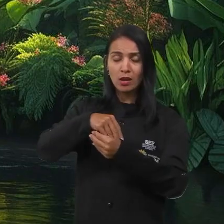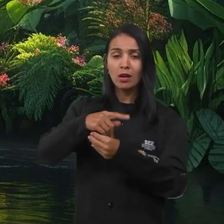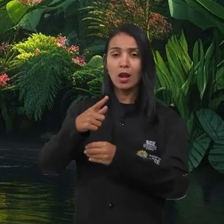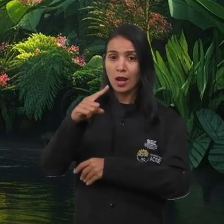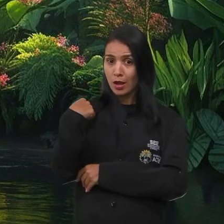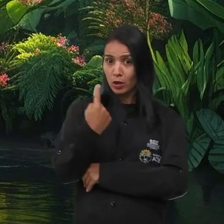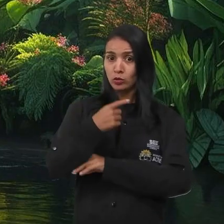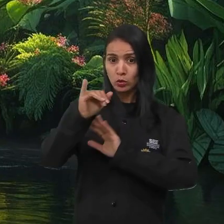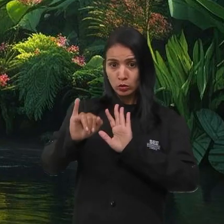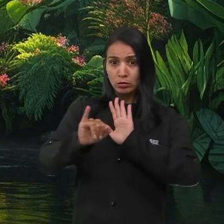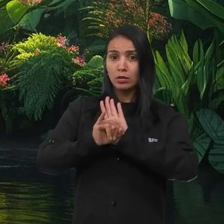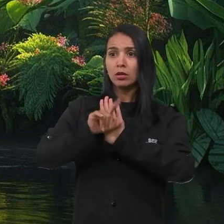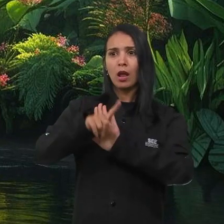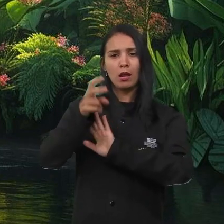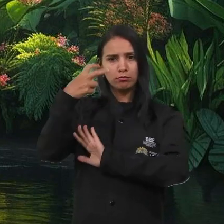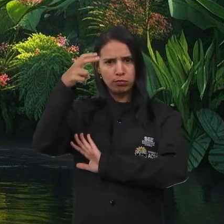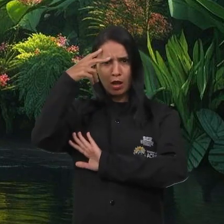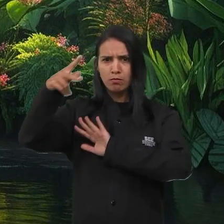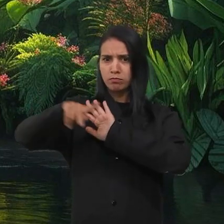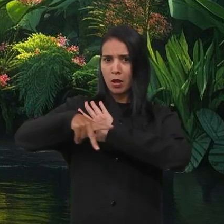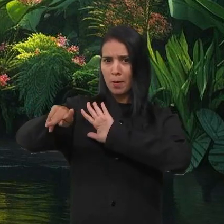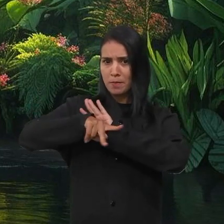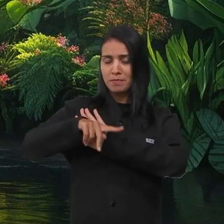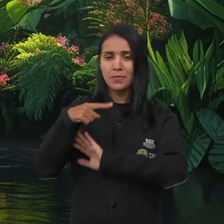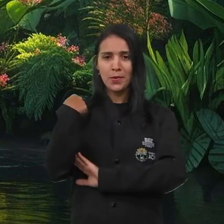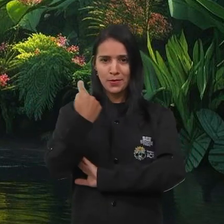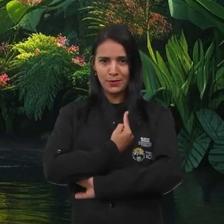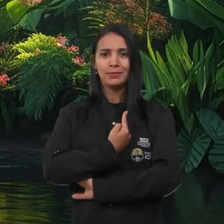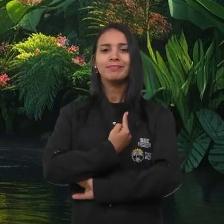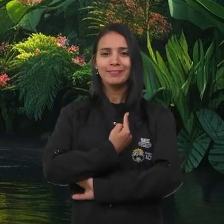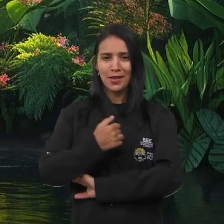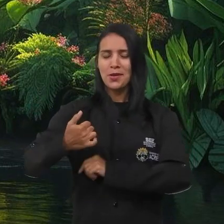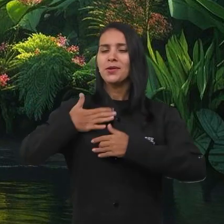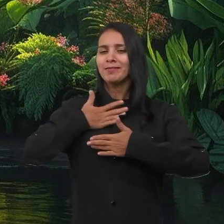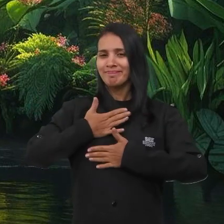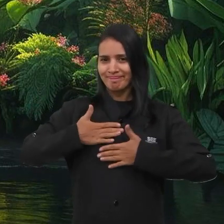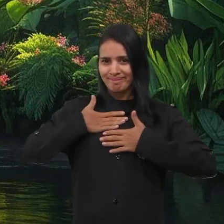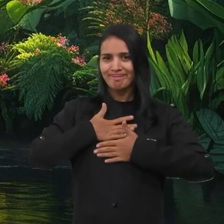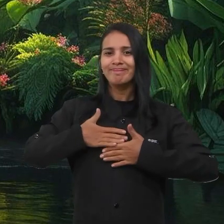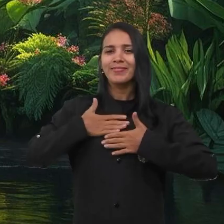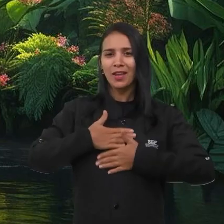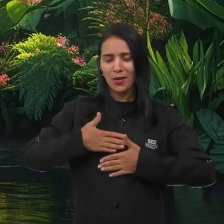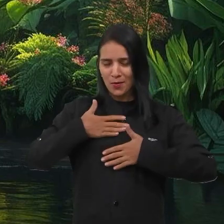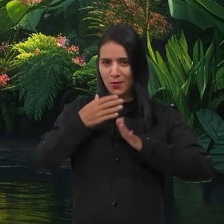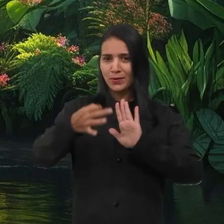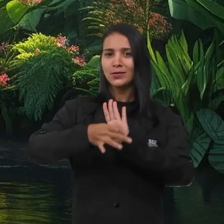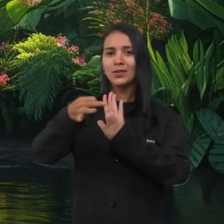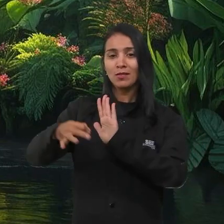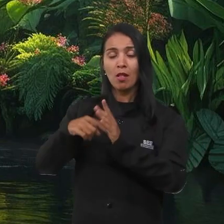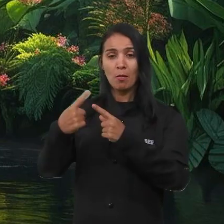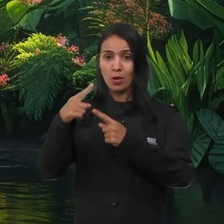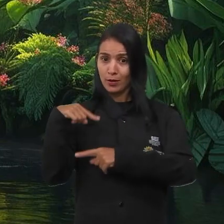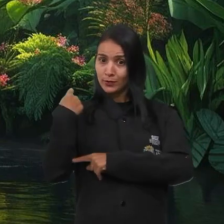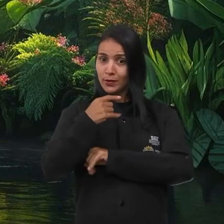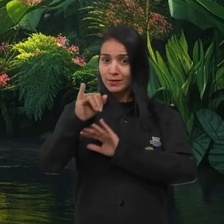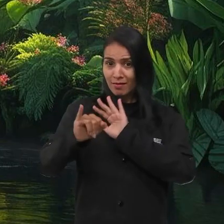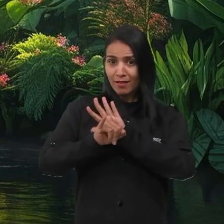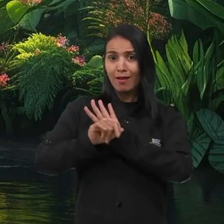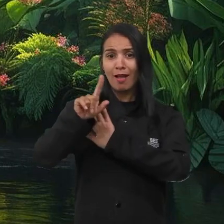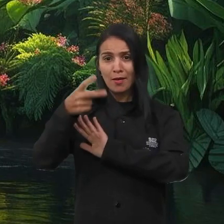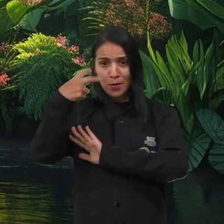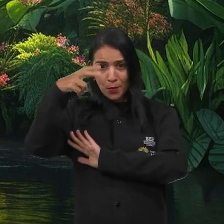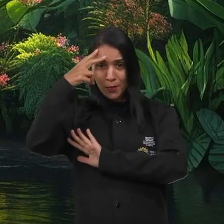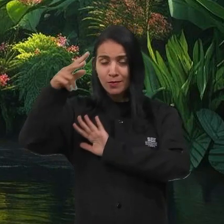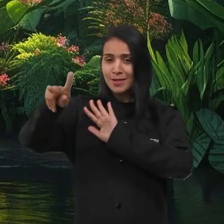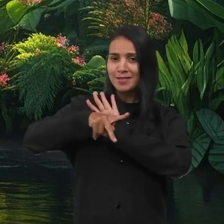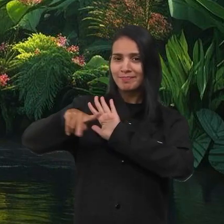identidade cultural própria. Eu gosto muito de falar isso, sim. Nós temos uma identidade cultural própria,